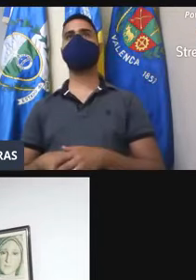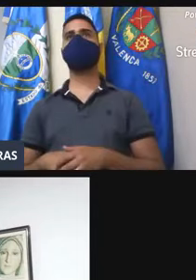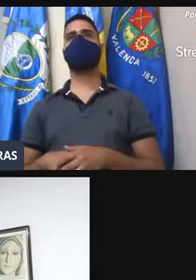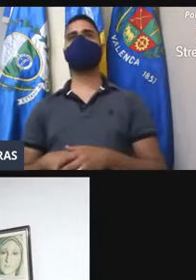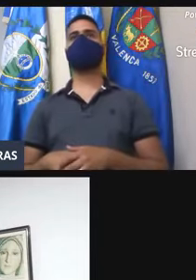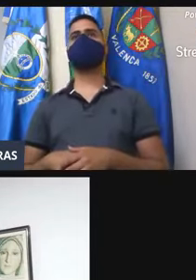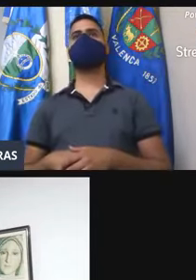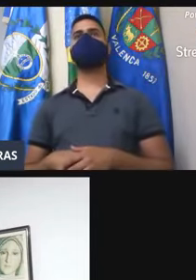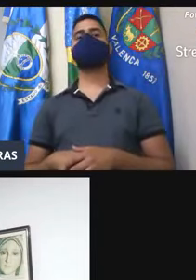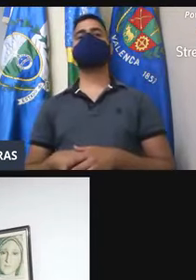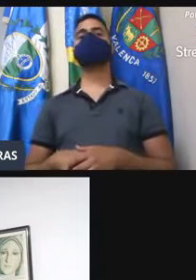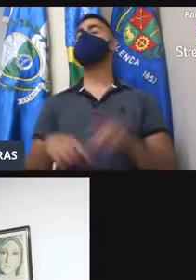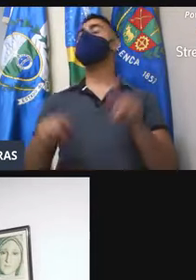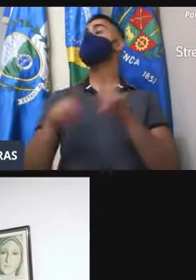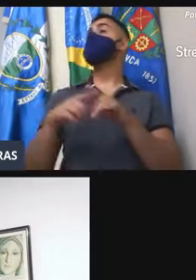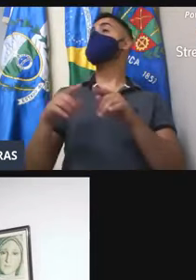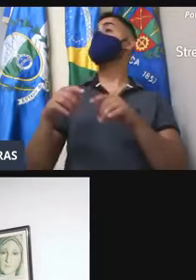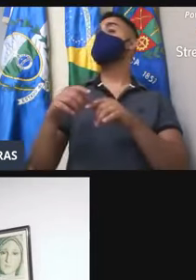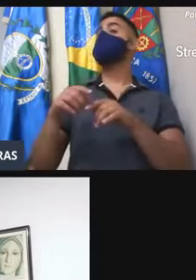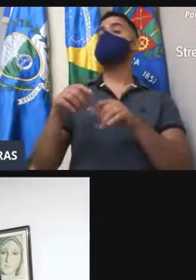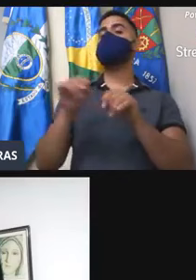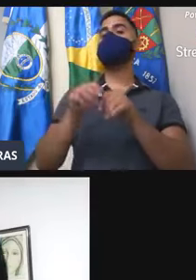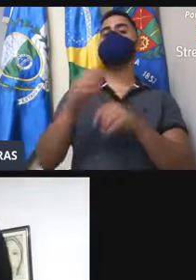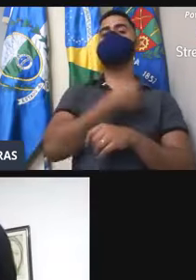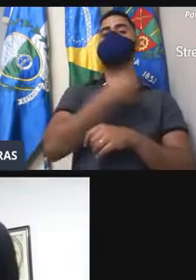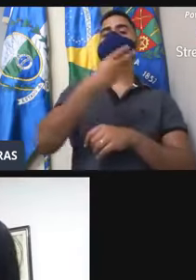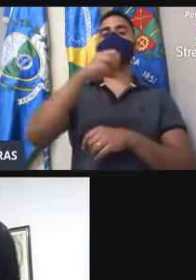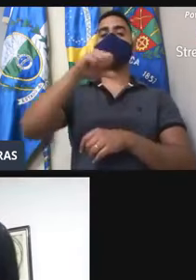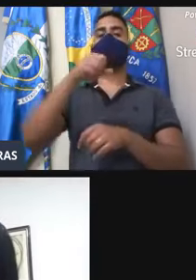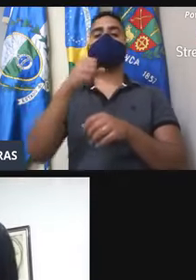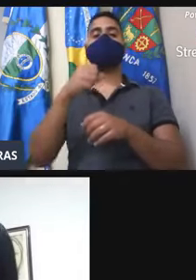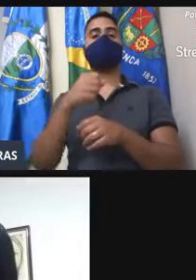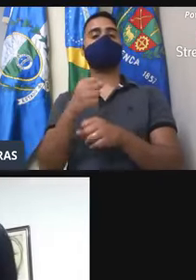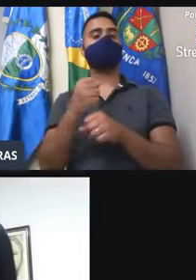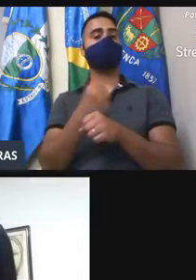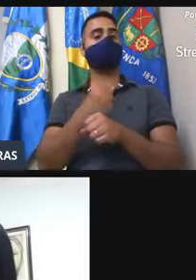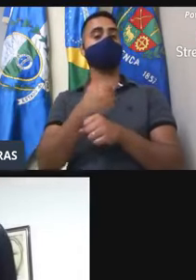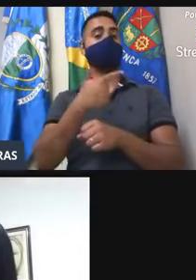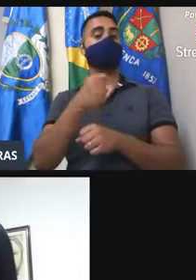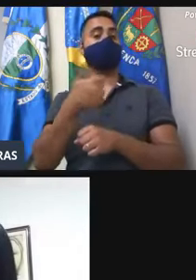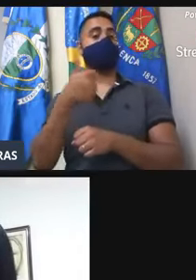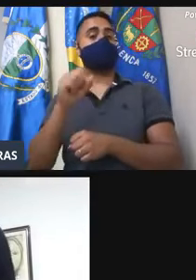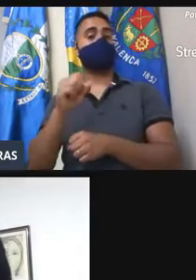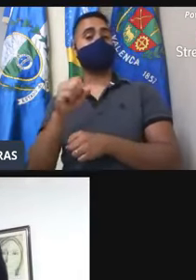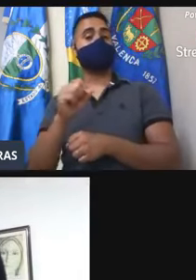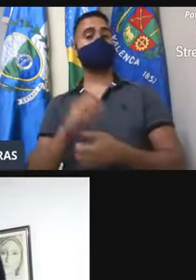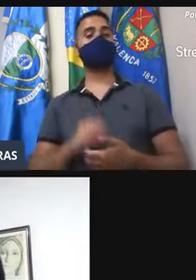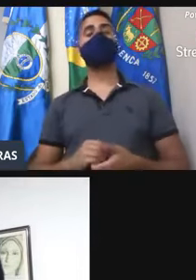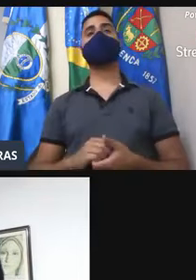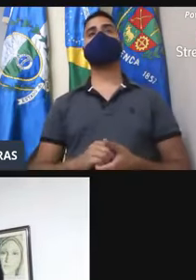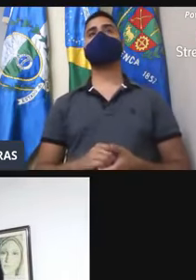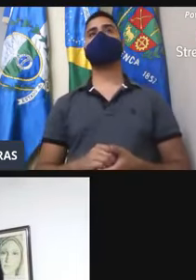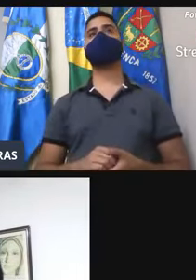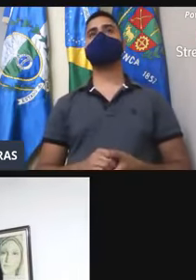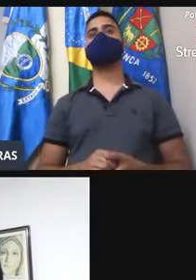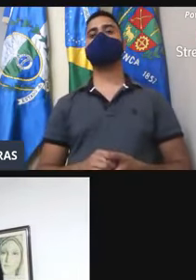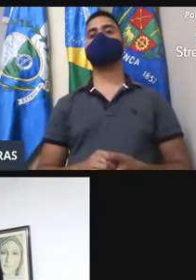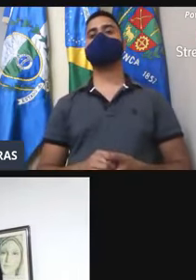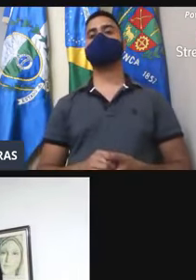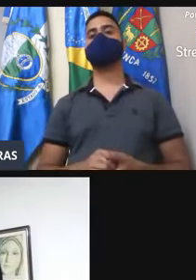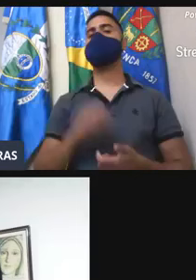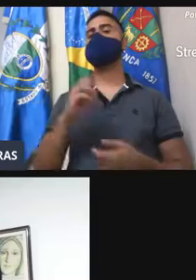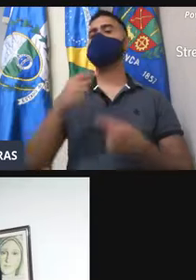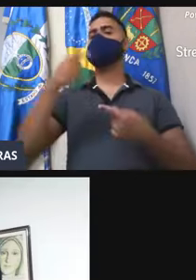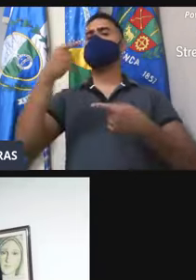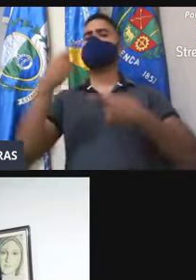explanação, Resolução 39, de 9 de dezembro de 2010, que não são provisões da Política de